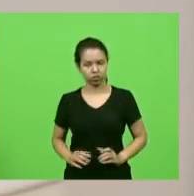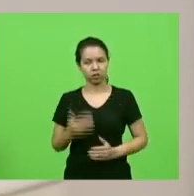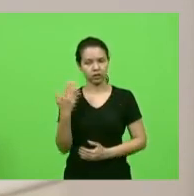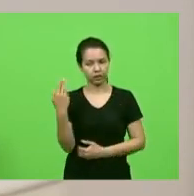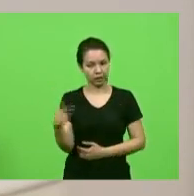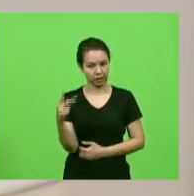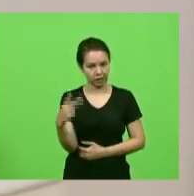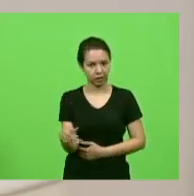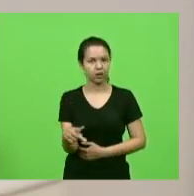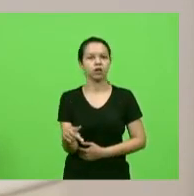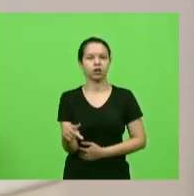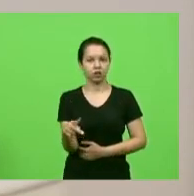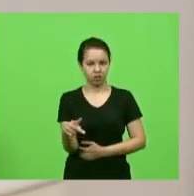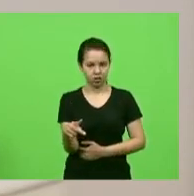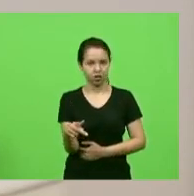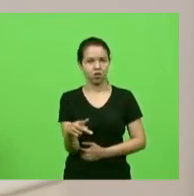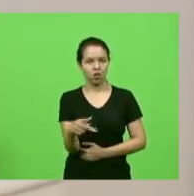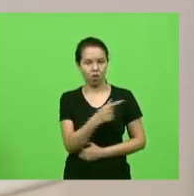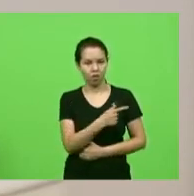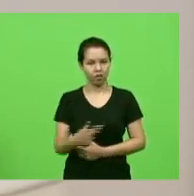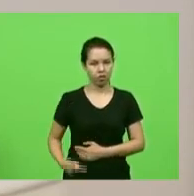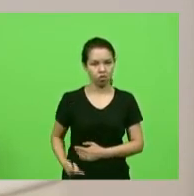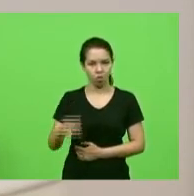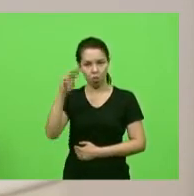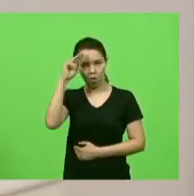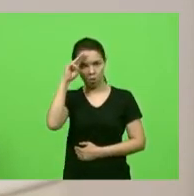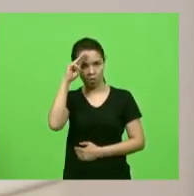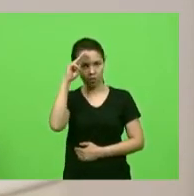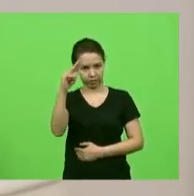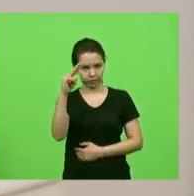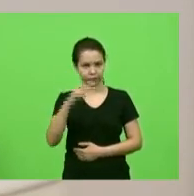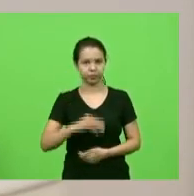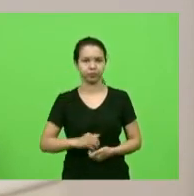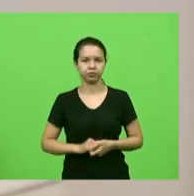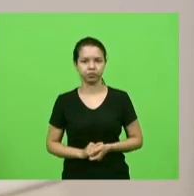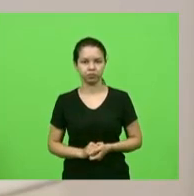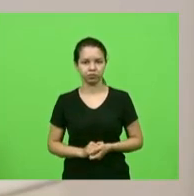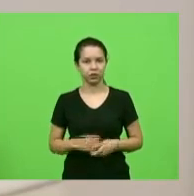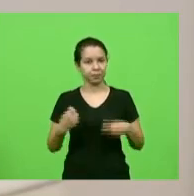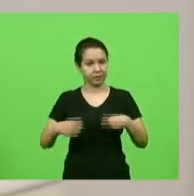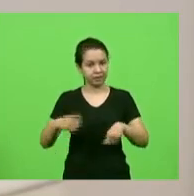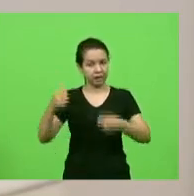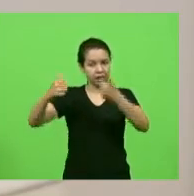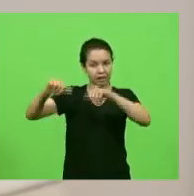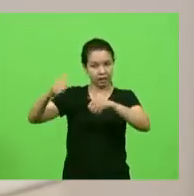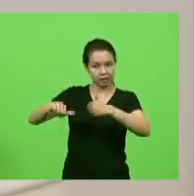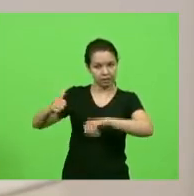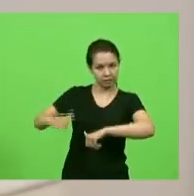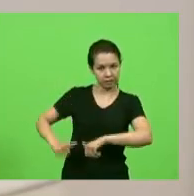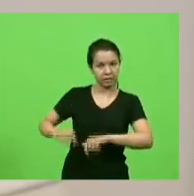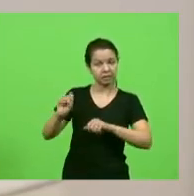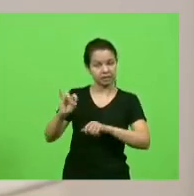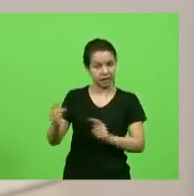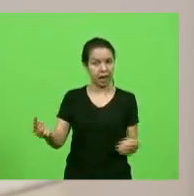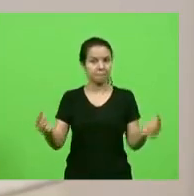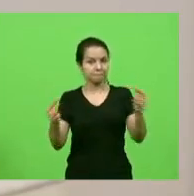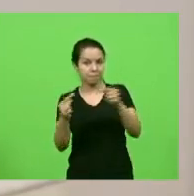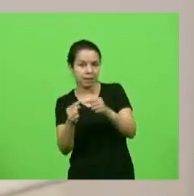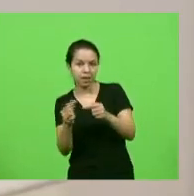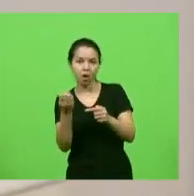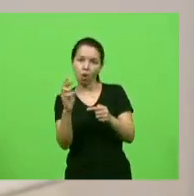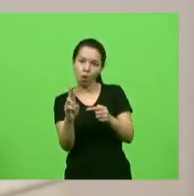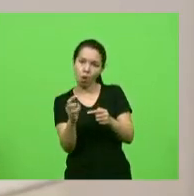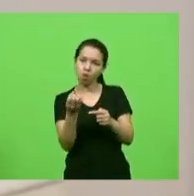Santa Catarina, Carlos Moisés da Silva, com a finalidade de averiguar o enquadramento ou não no rol de crimes